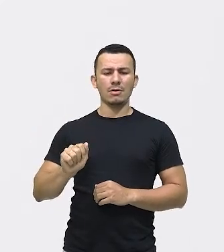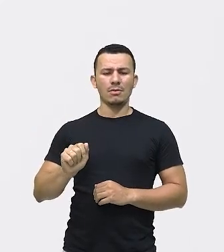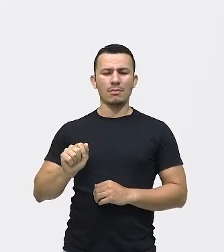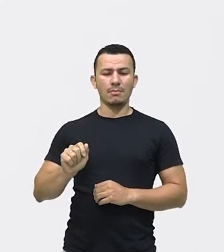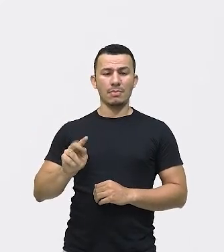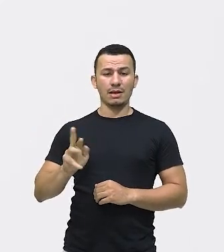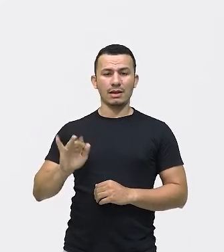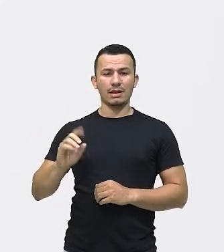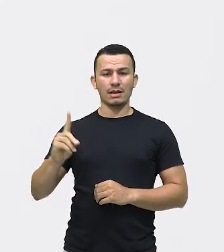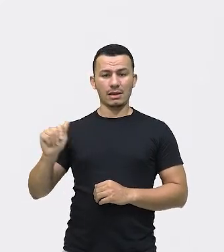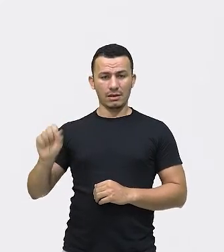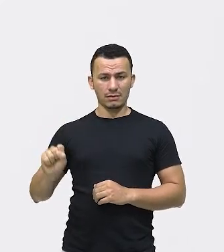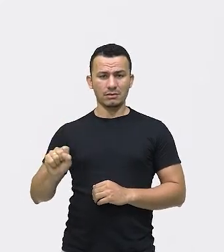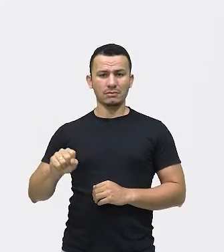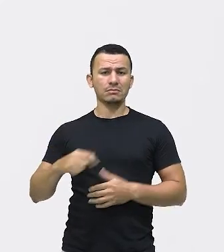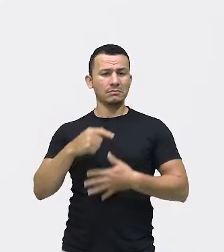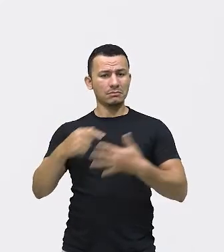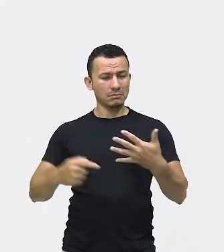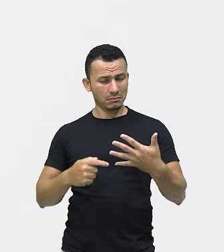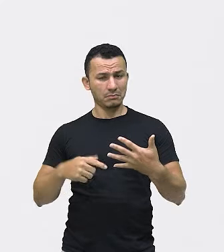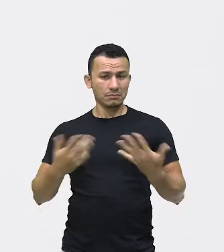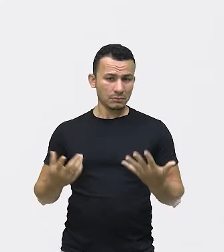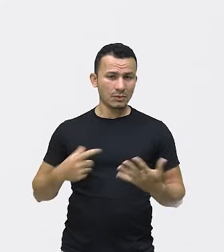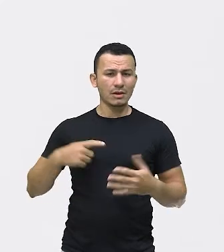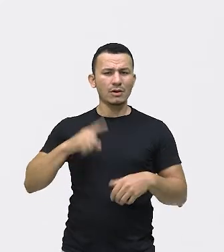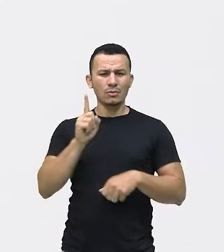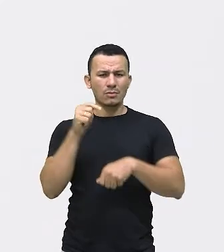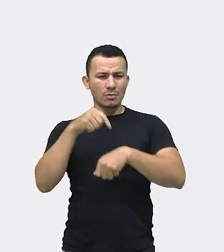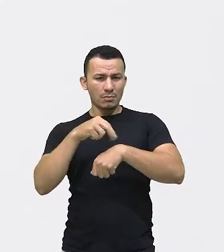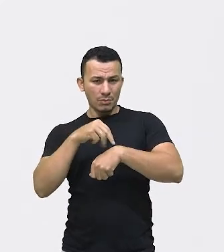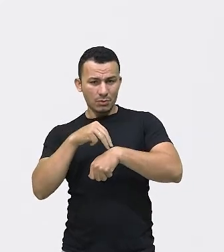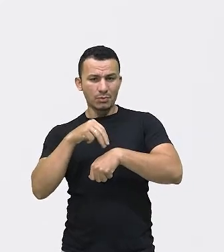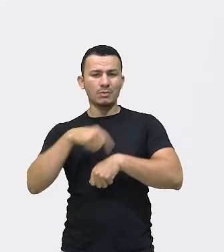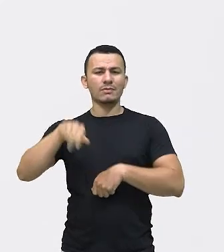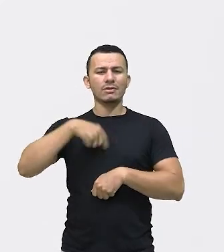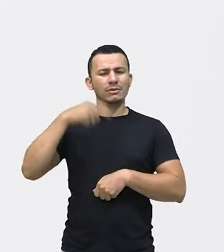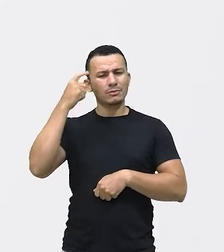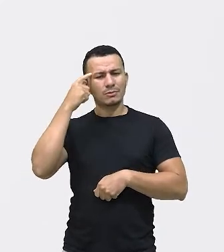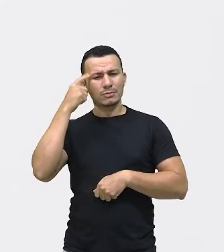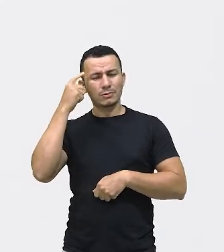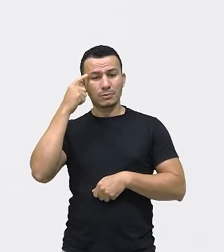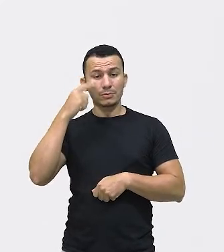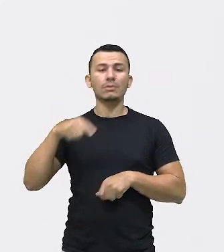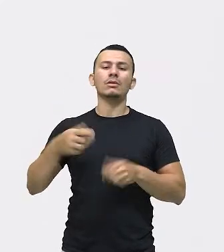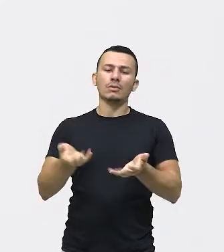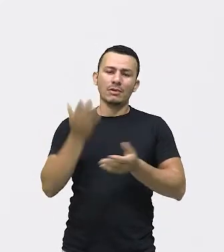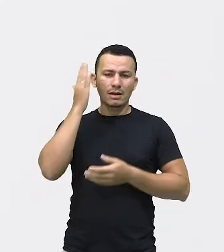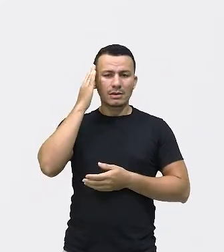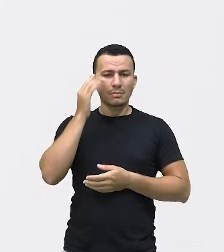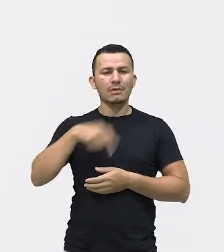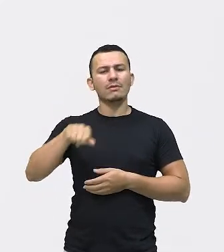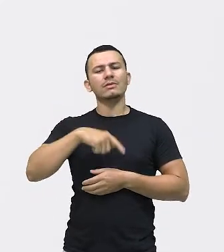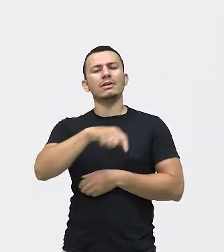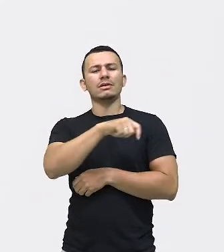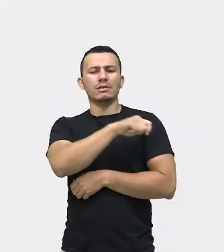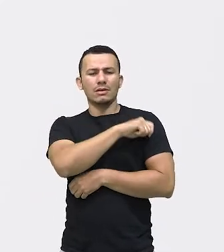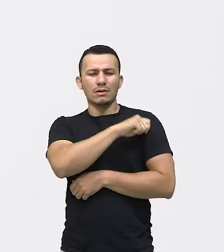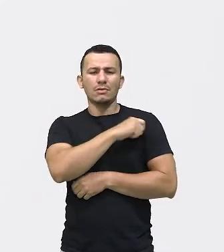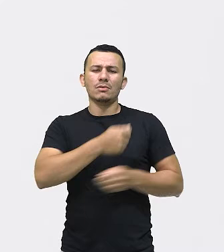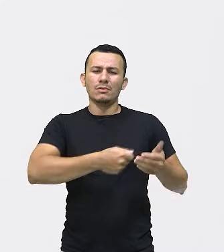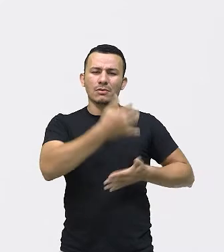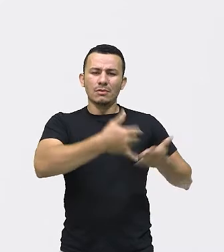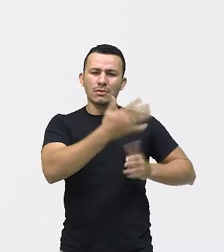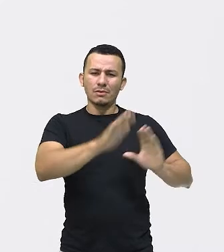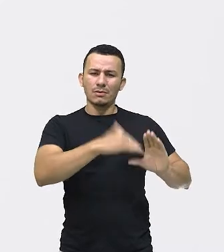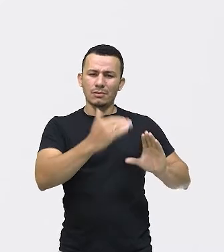deixar a questão aí, certo? Um minutinho para que vocês reflitam. Quero ver as participações de vocês